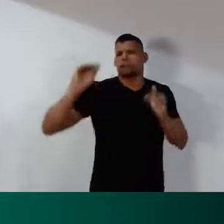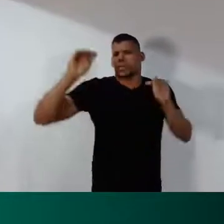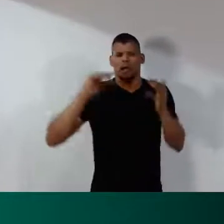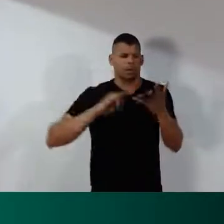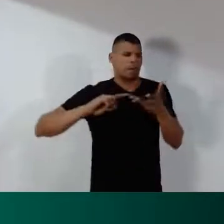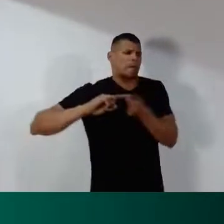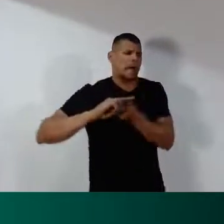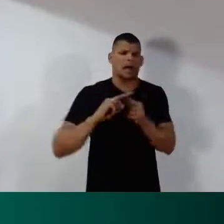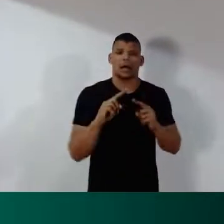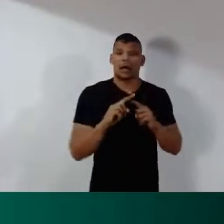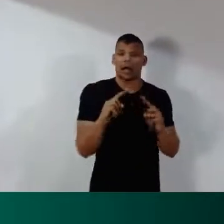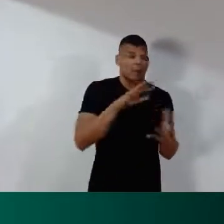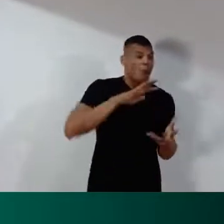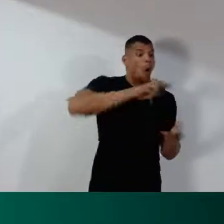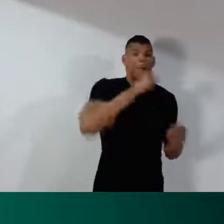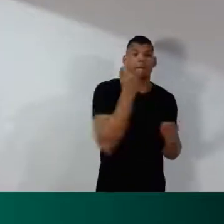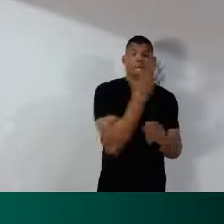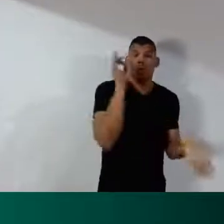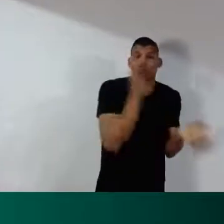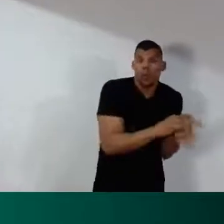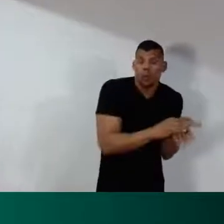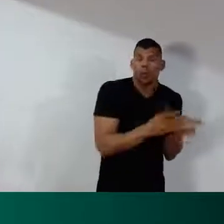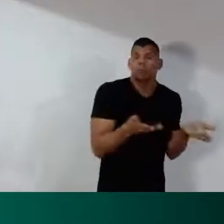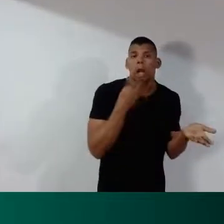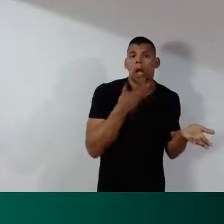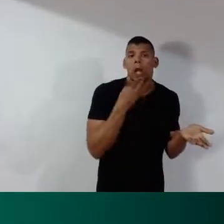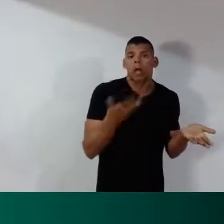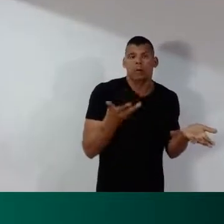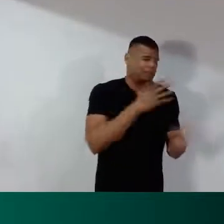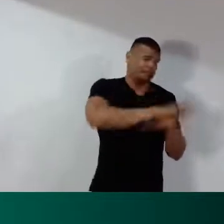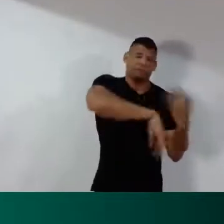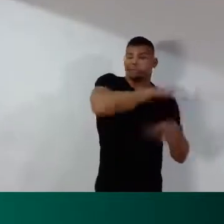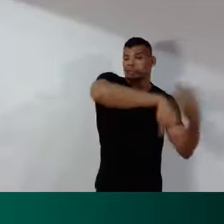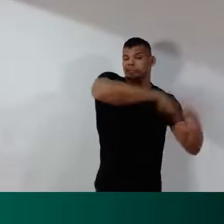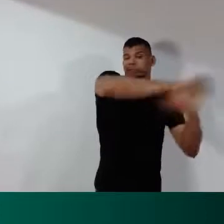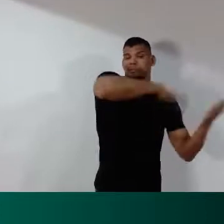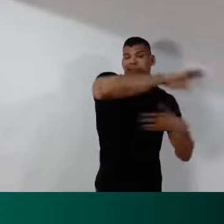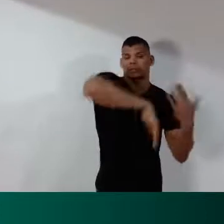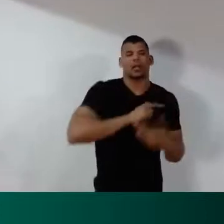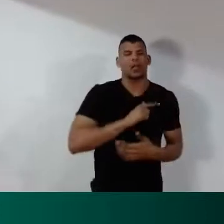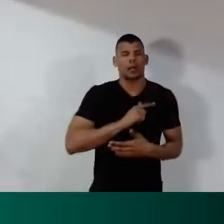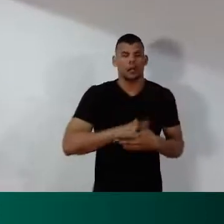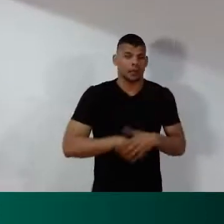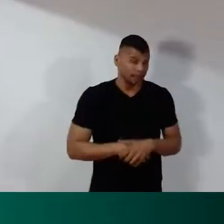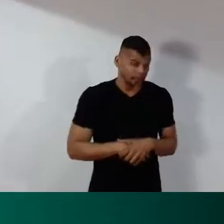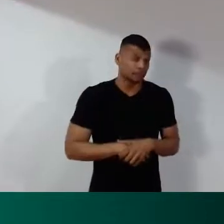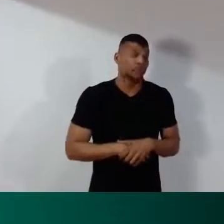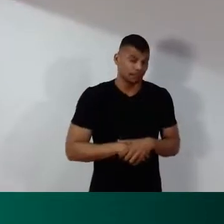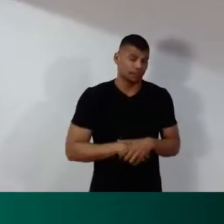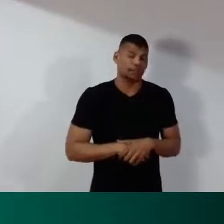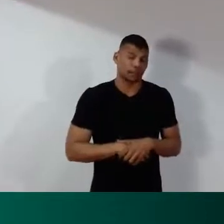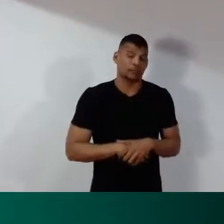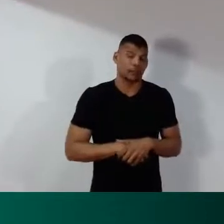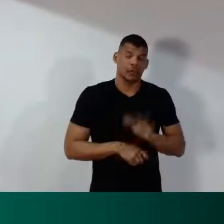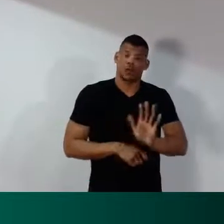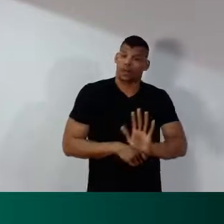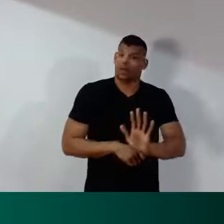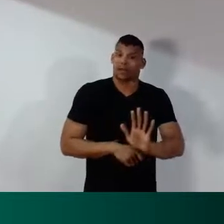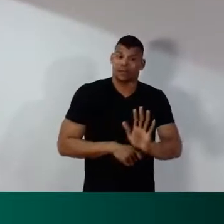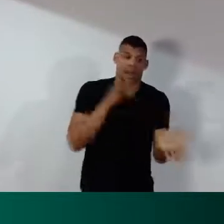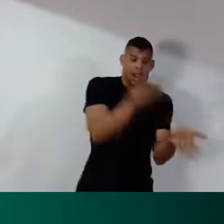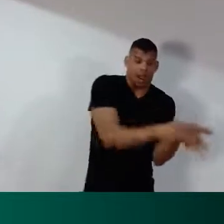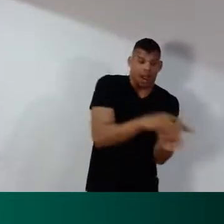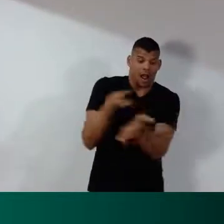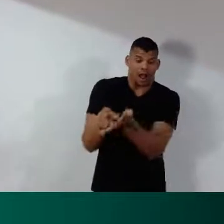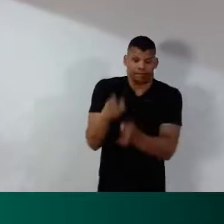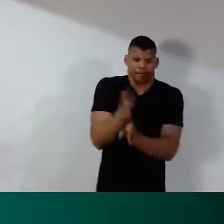Universidade que é tudo maravilhoso e lá fora o mundo tá o causo E aí é como é que essas